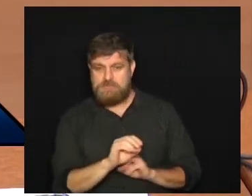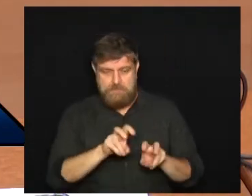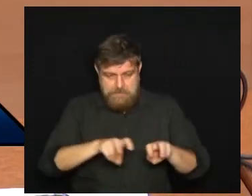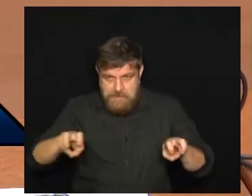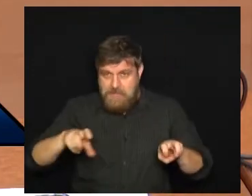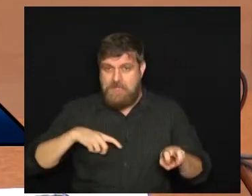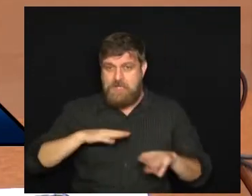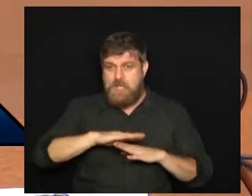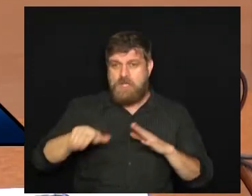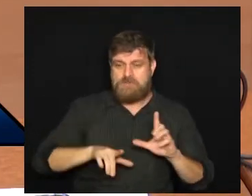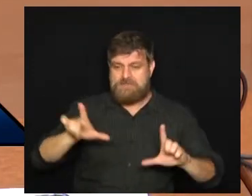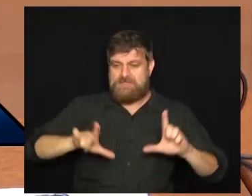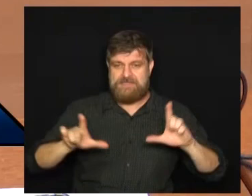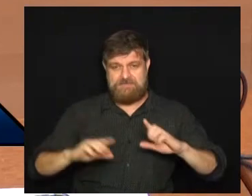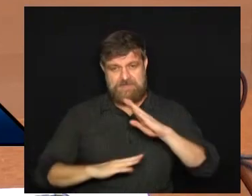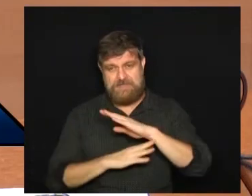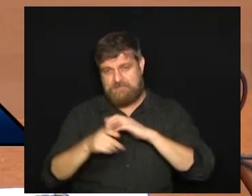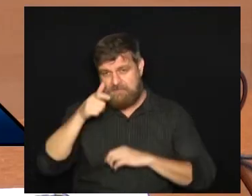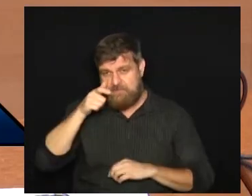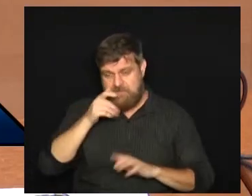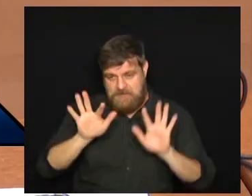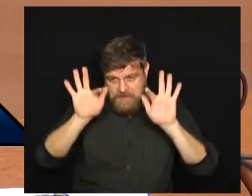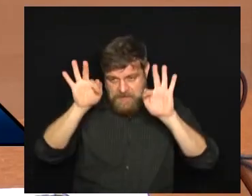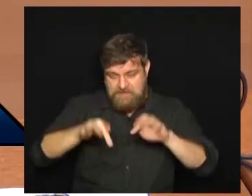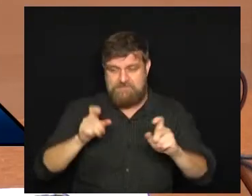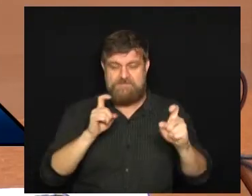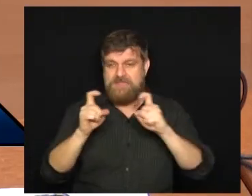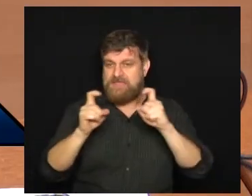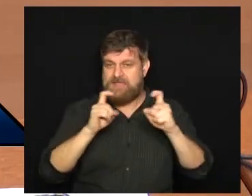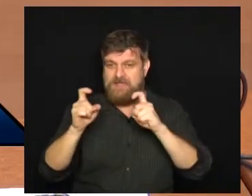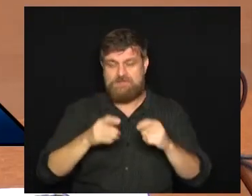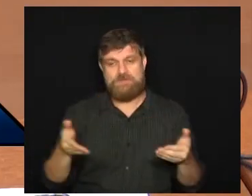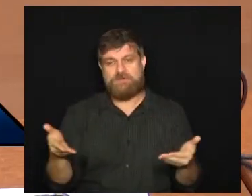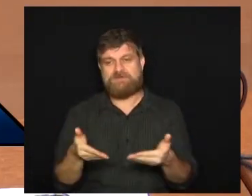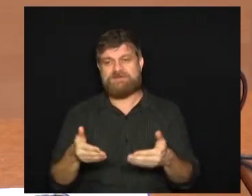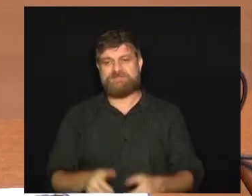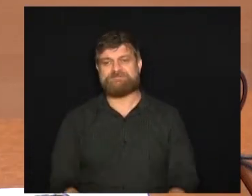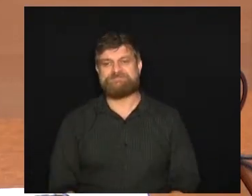pela TV Câmara, e eu declaro encerrada essa presente sessão.